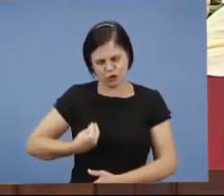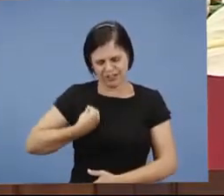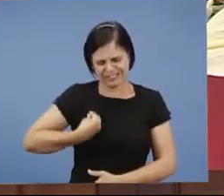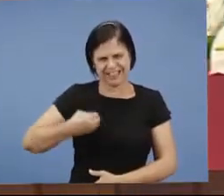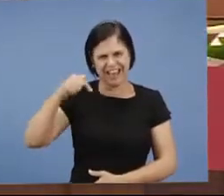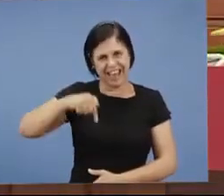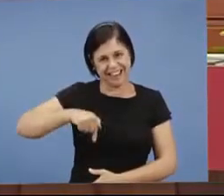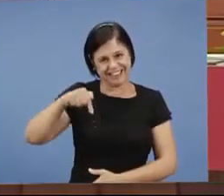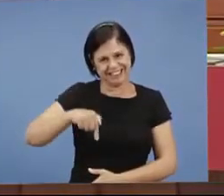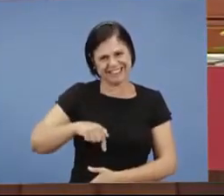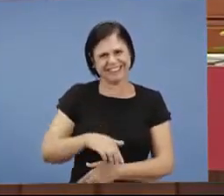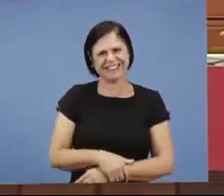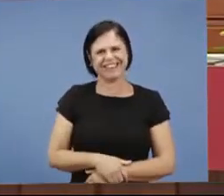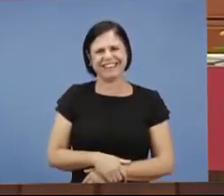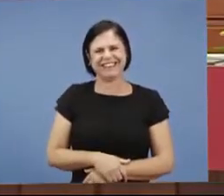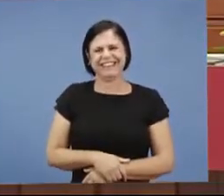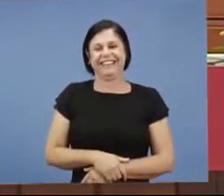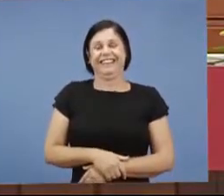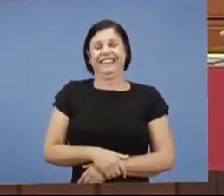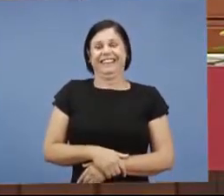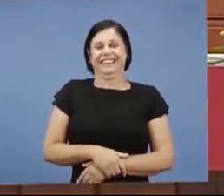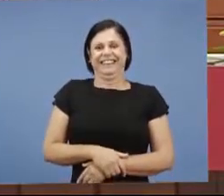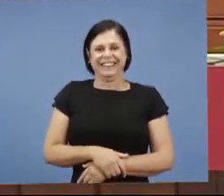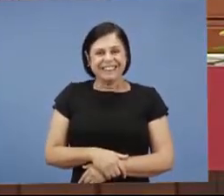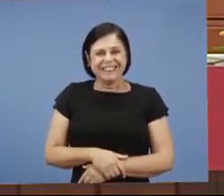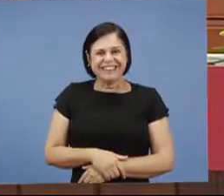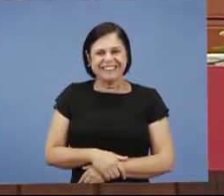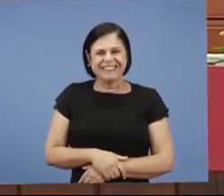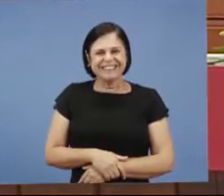aqui, naturalmente, já estamos fazendo,